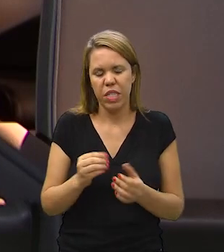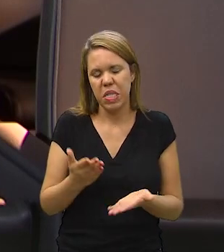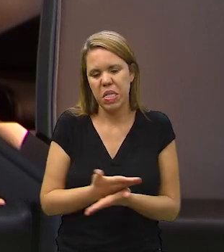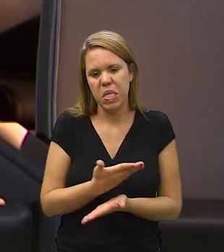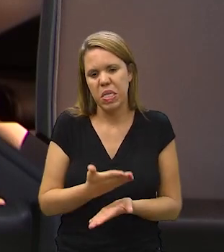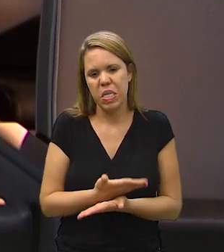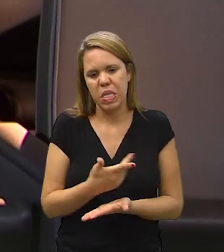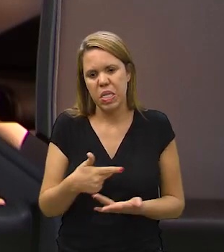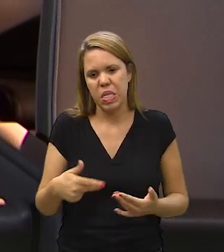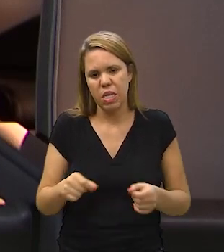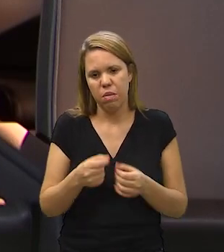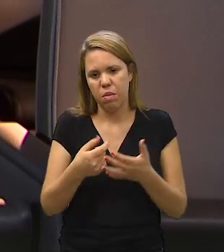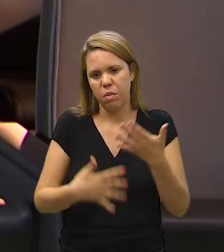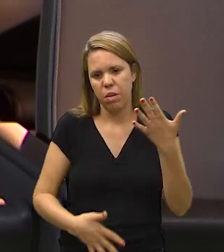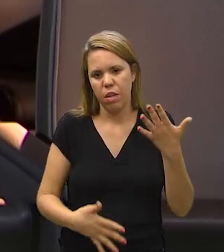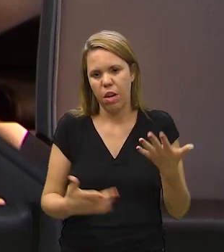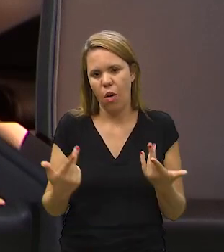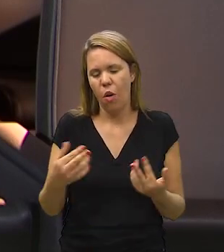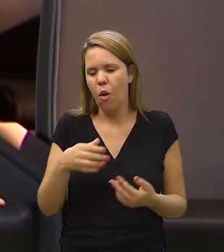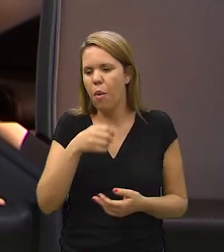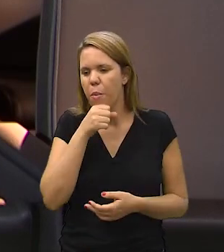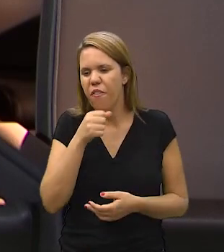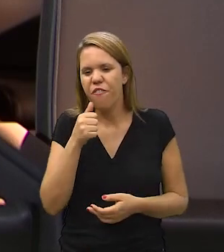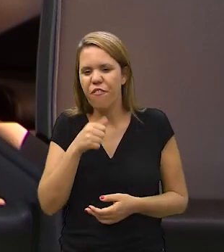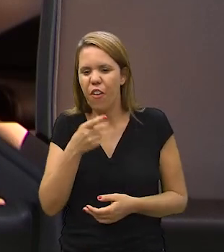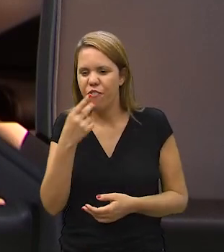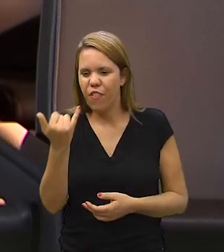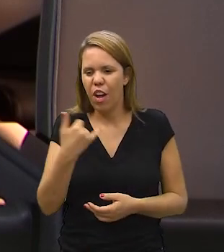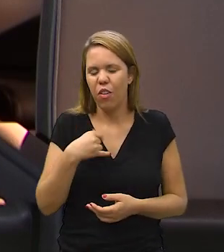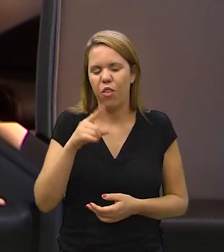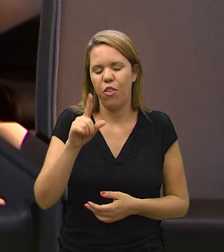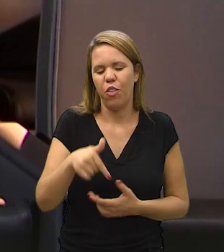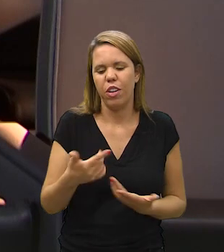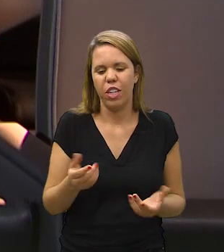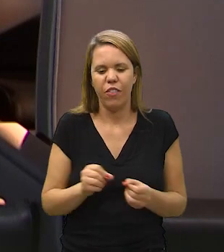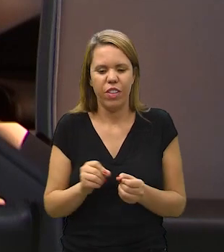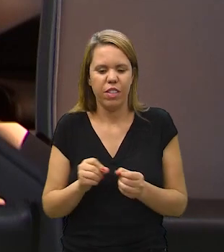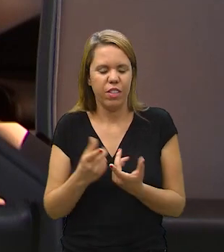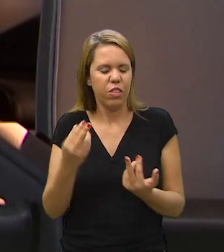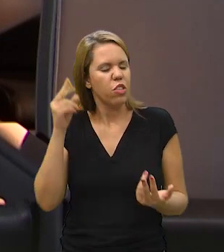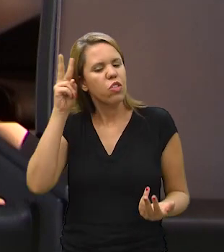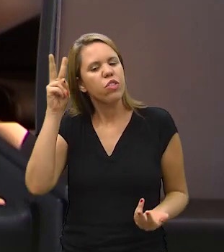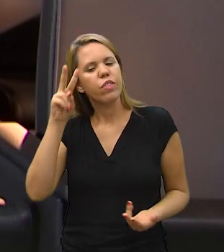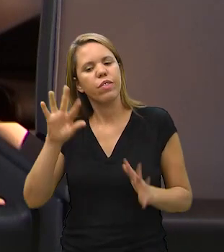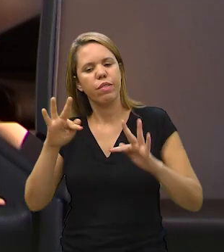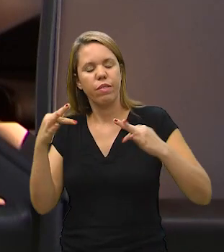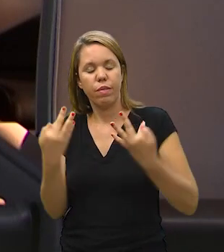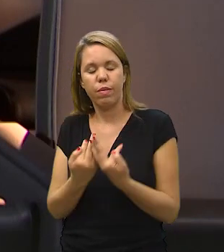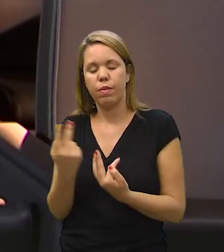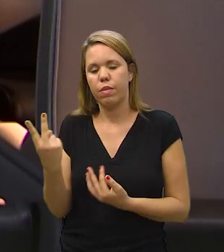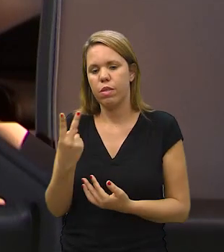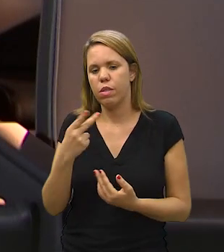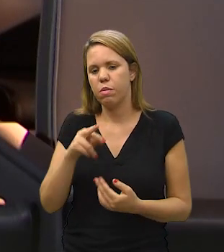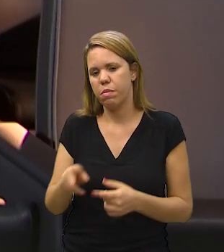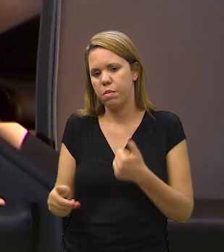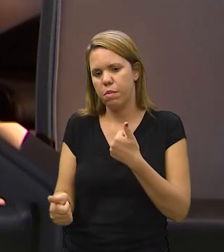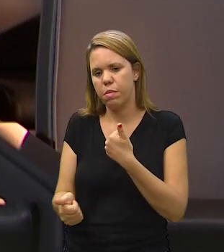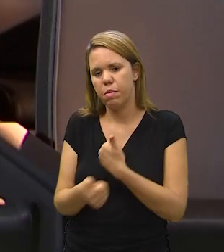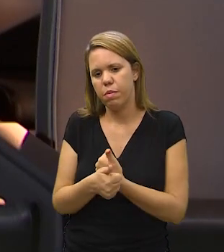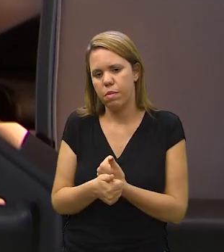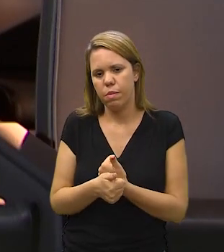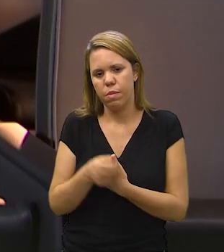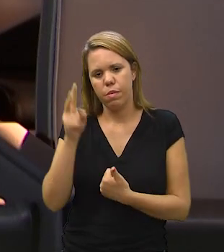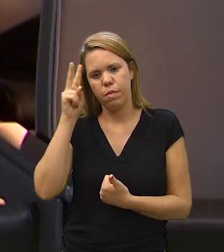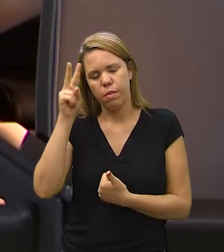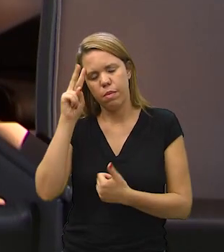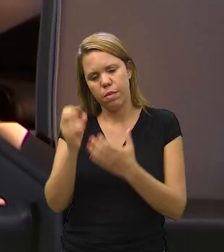Então, minha avó falou isso aí. Mas daí essa ideia de 2 irmãos, né? E como é uma coisa próxima,